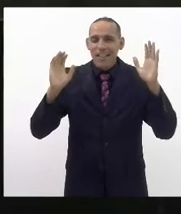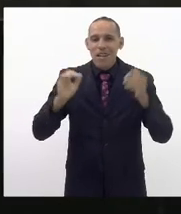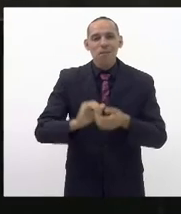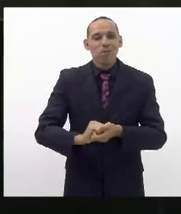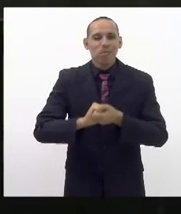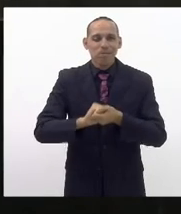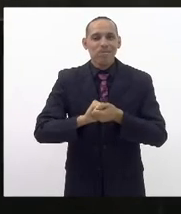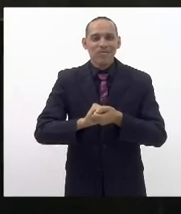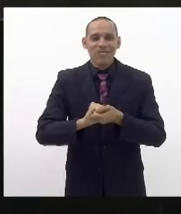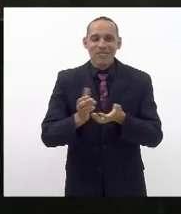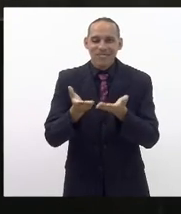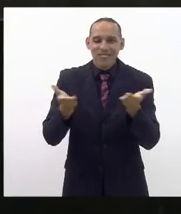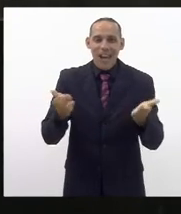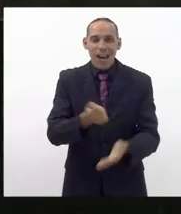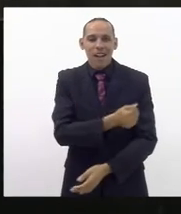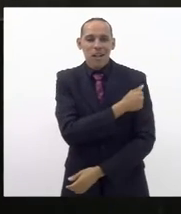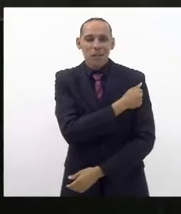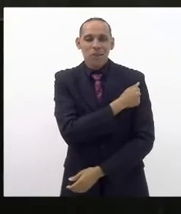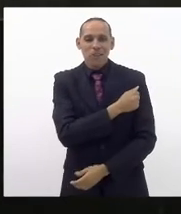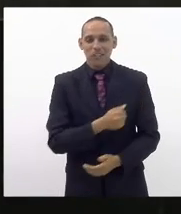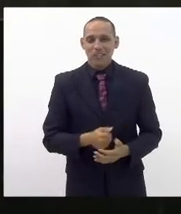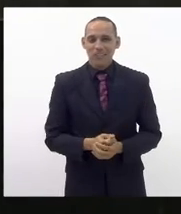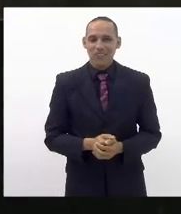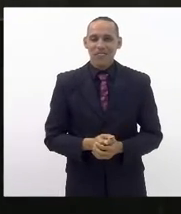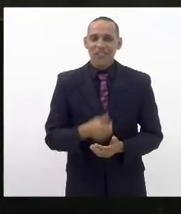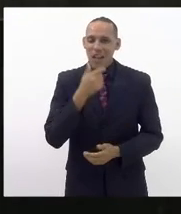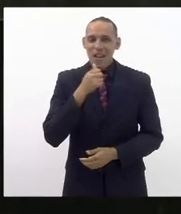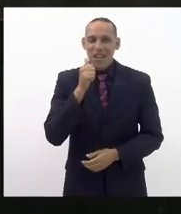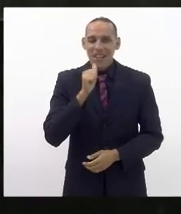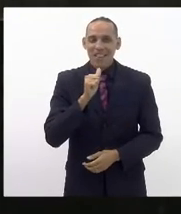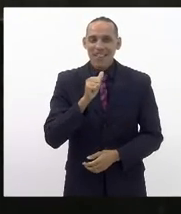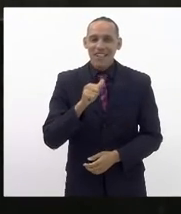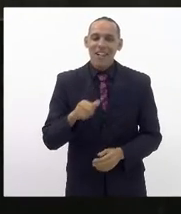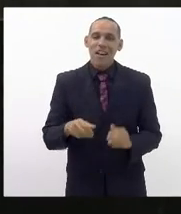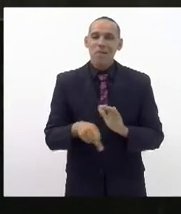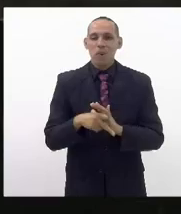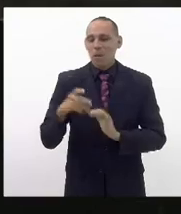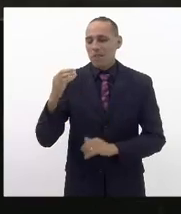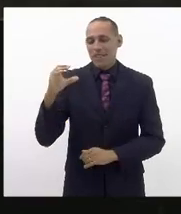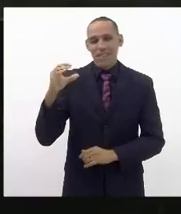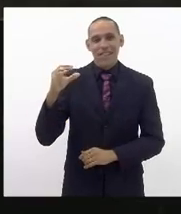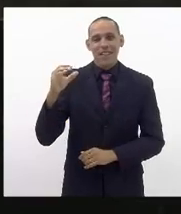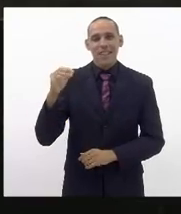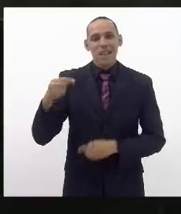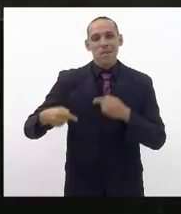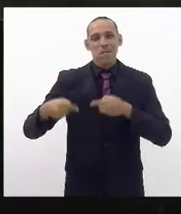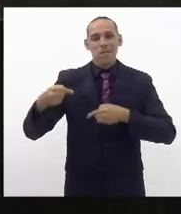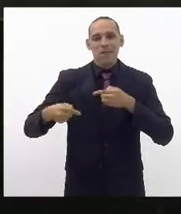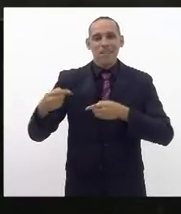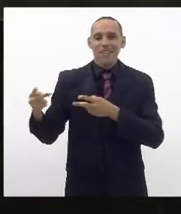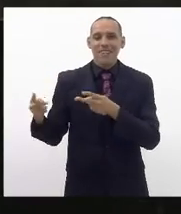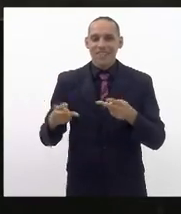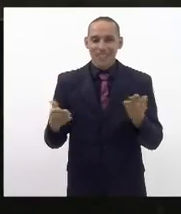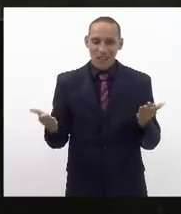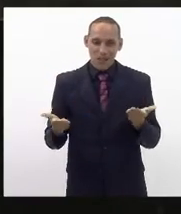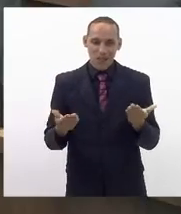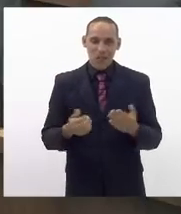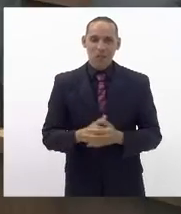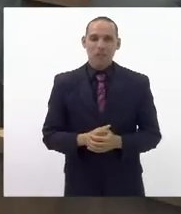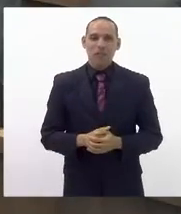aqui os alunos e alunas de ciências políticas que nos visitam.